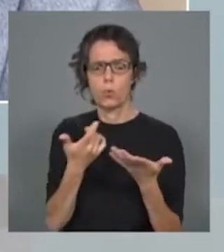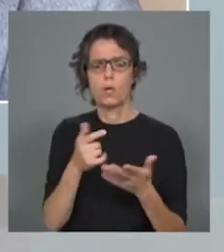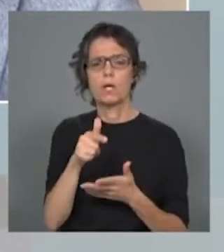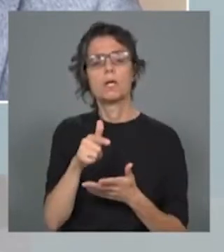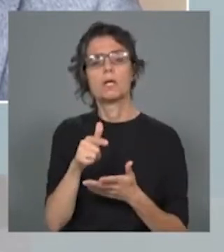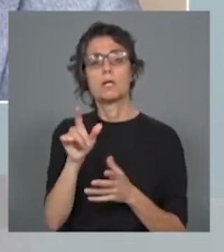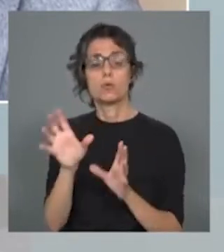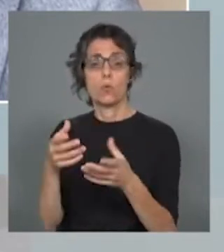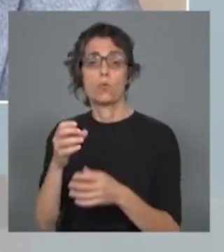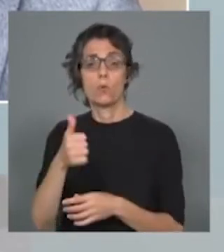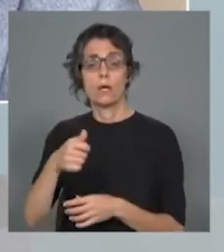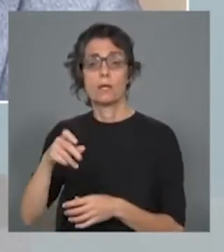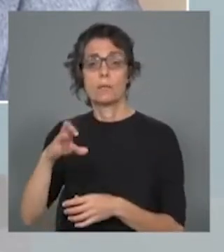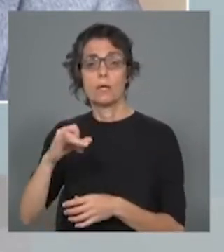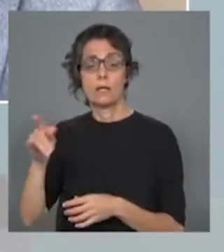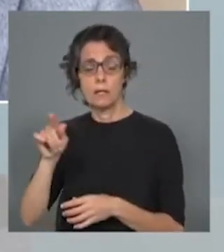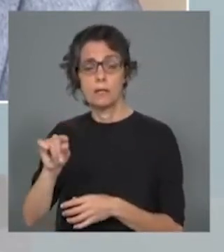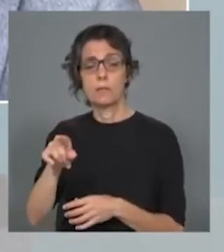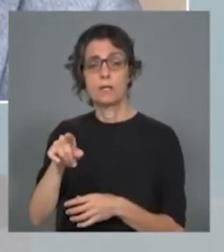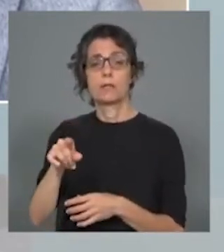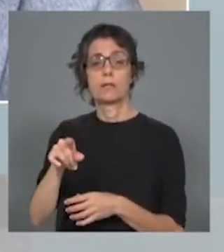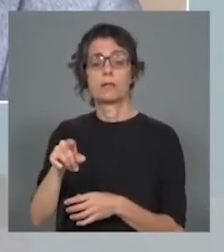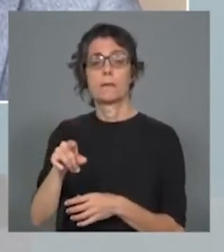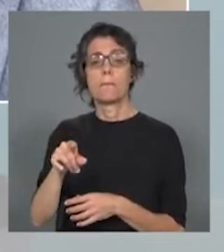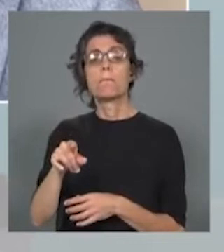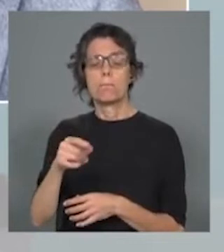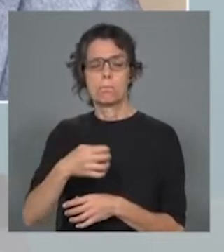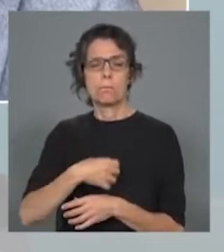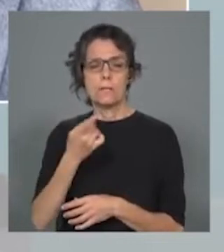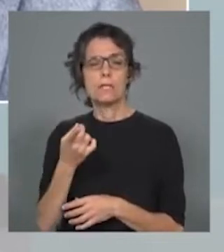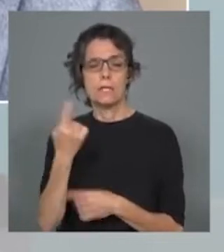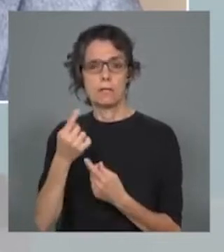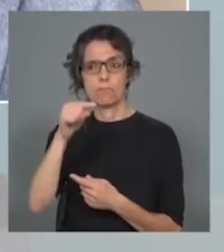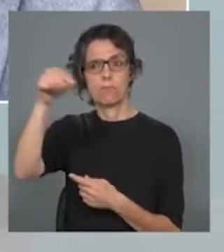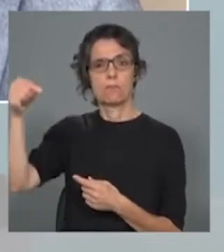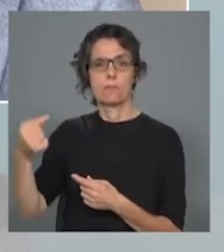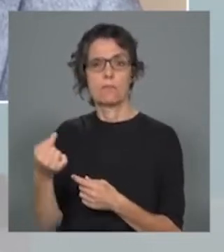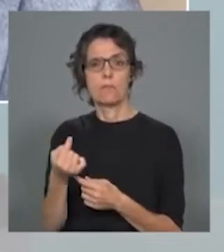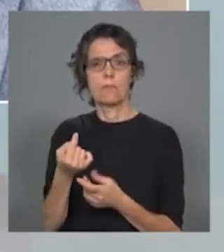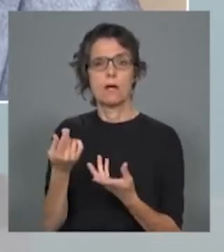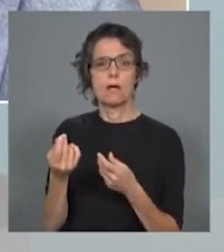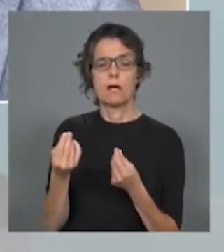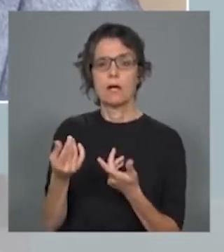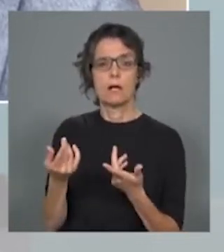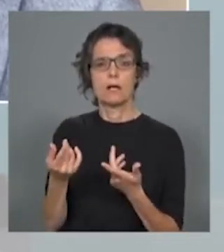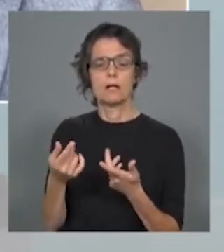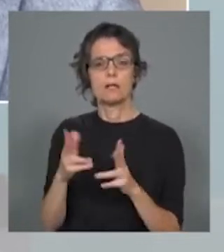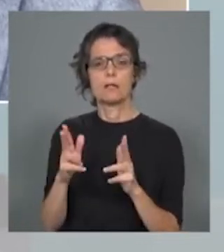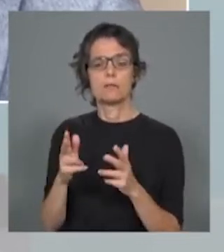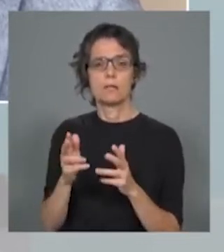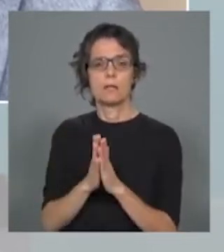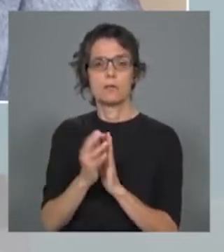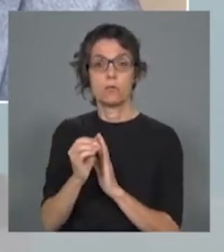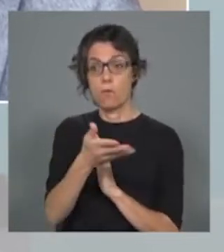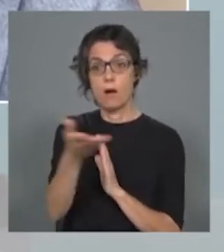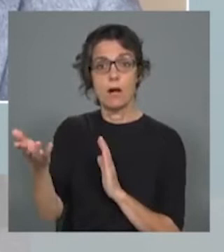Bahá'í. Penso que também experimentarão esta ausência de liberdade religiosa noutras latitudes.